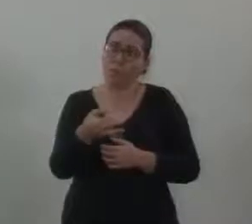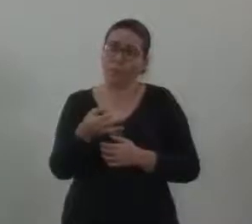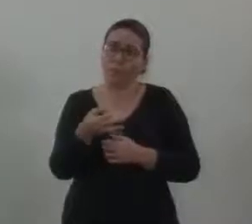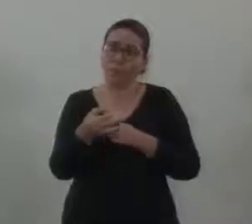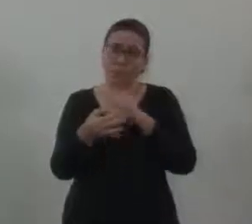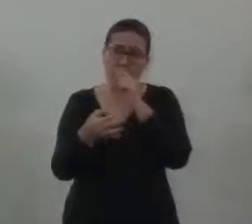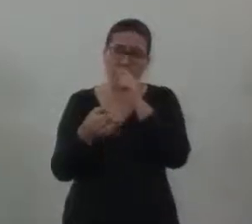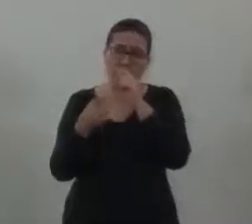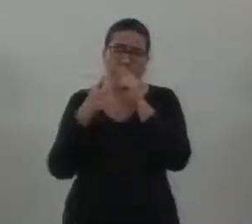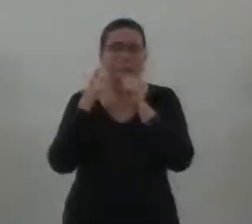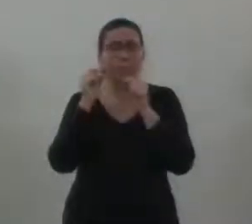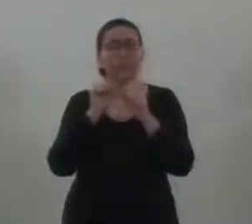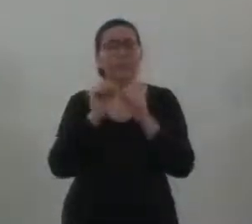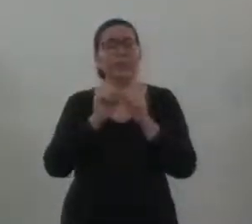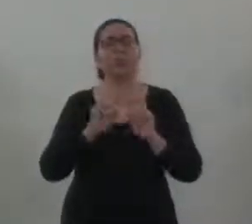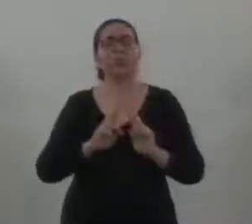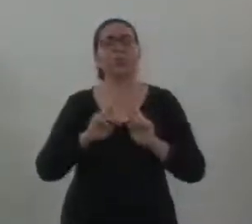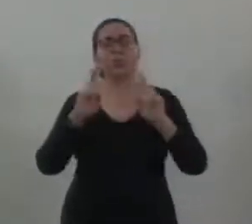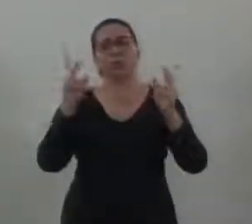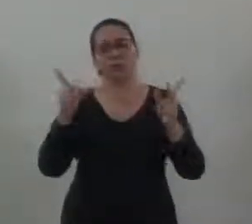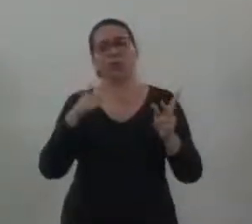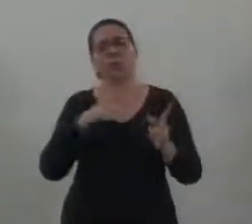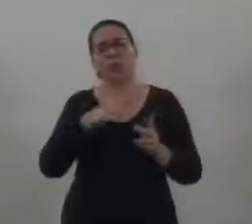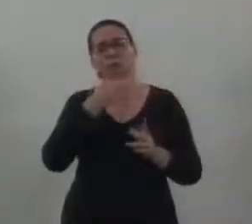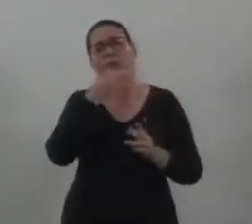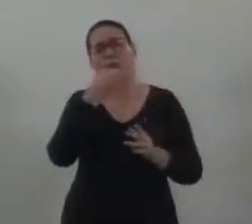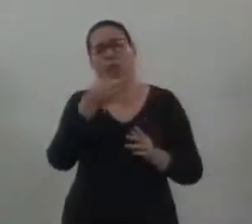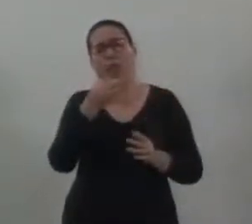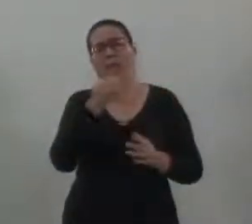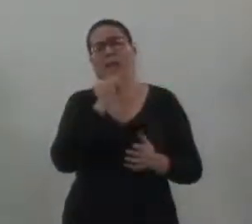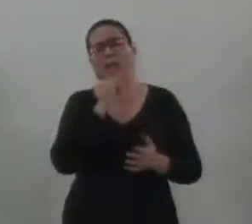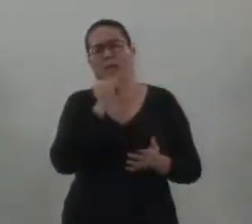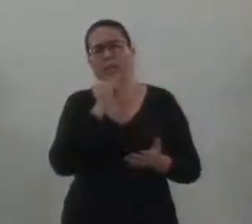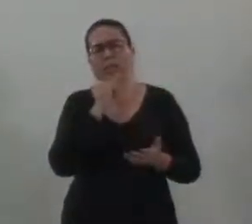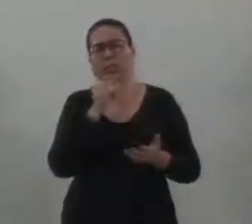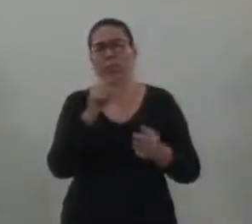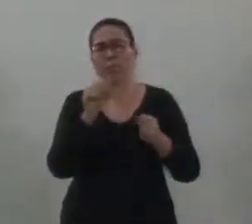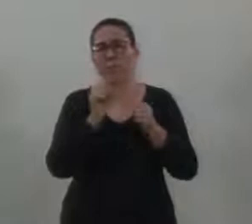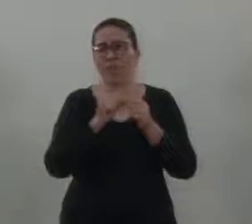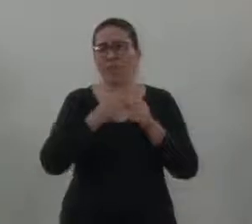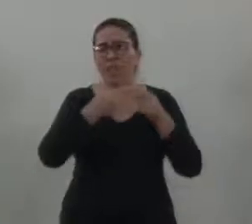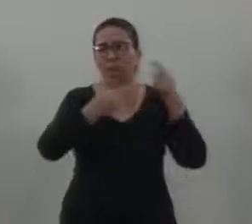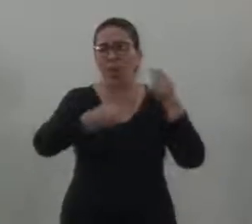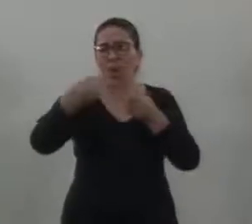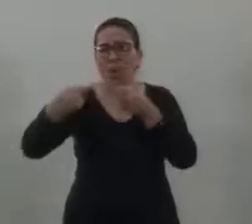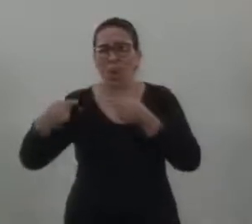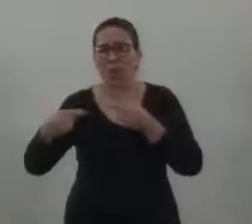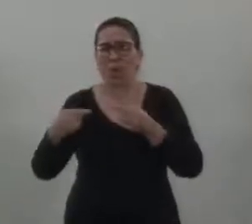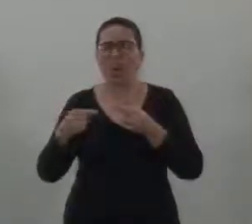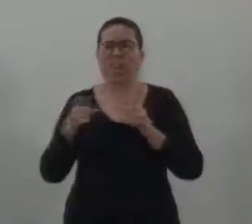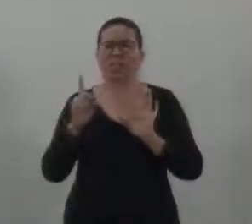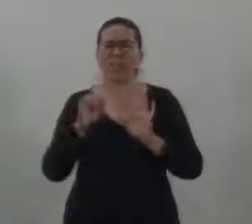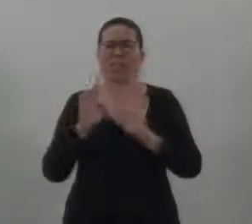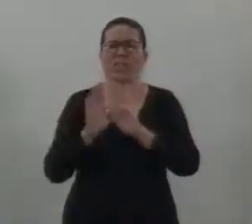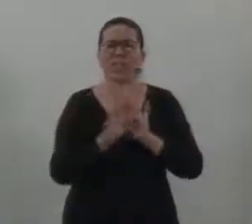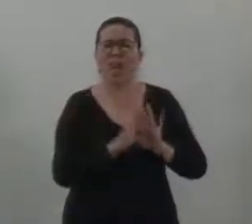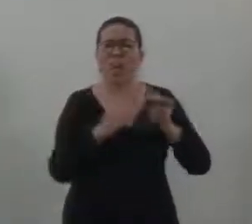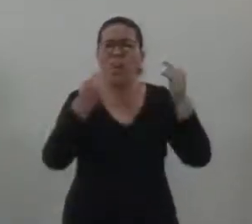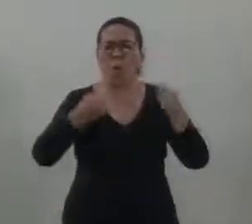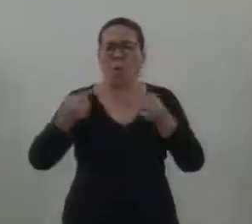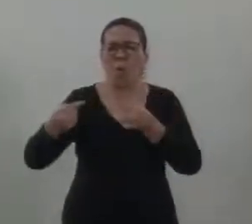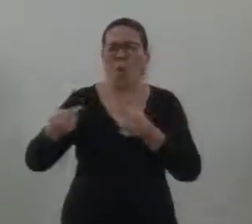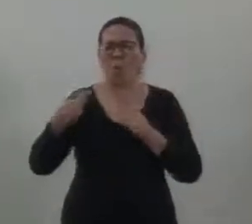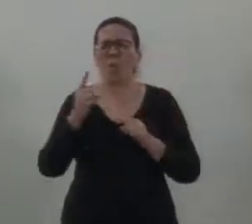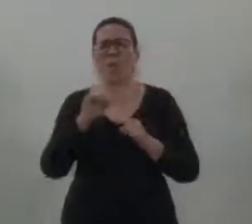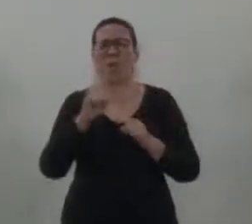que busque uma alternativa. Né? Existem sugestões, por exemplo, em vez de fazer uma competição, por que não usar todo esse tempo até o